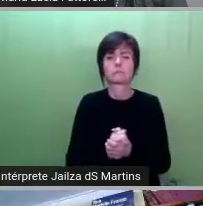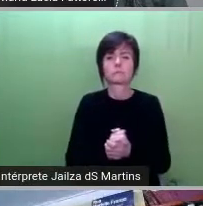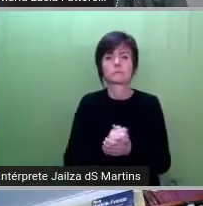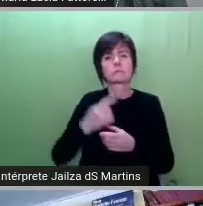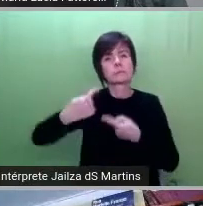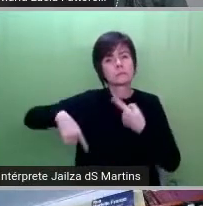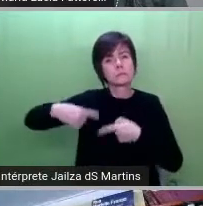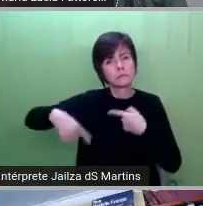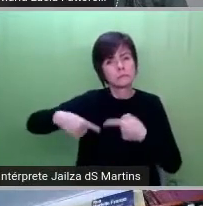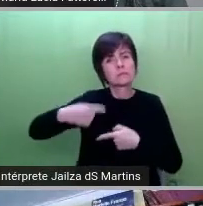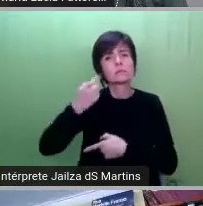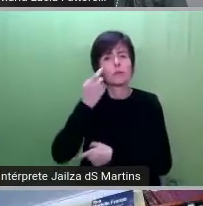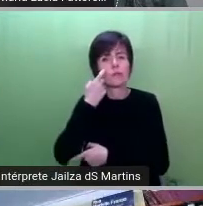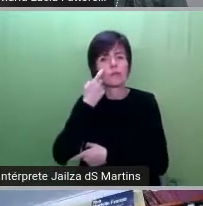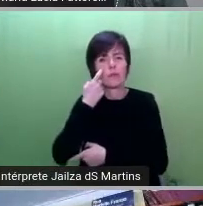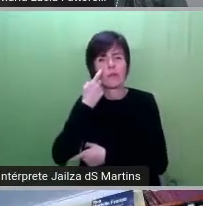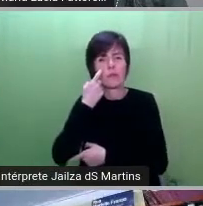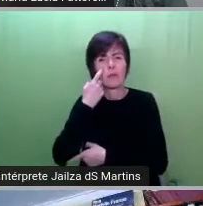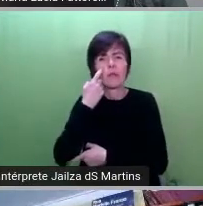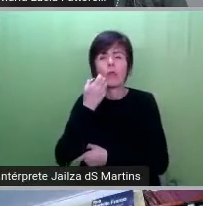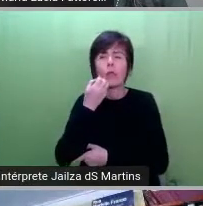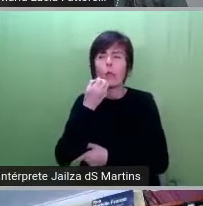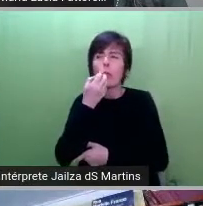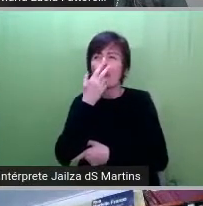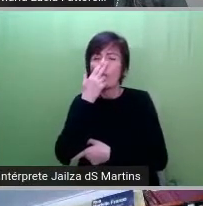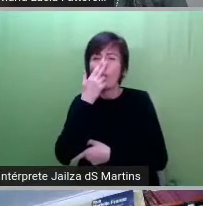chama de uma calibragem.